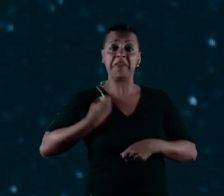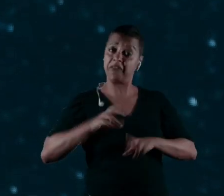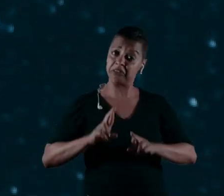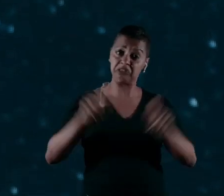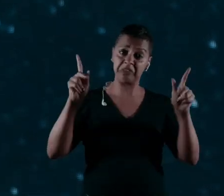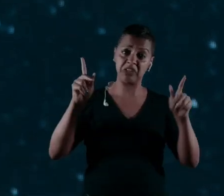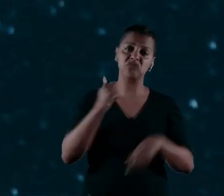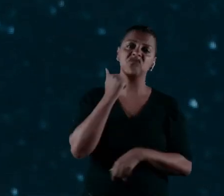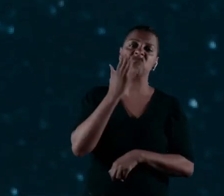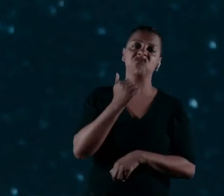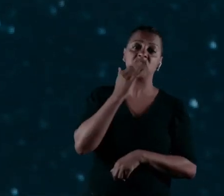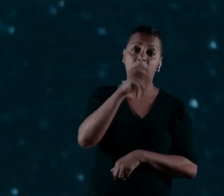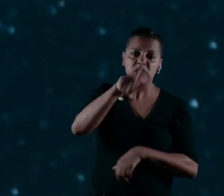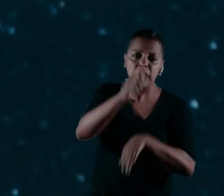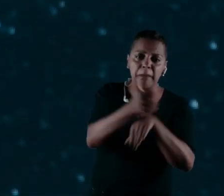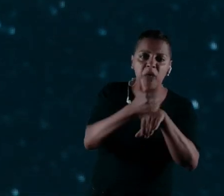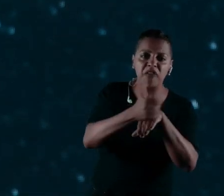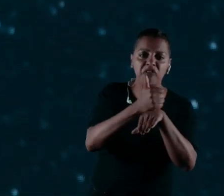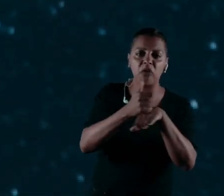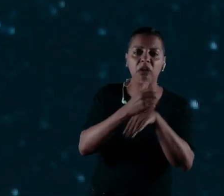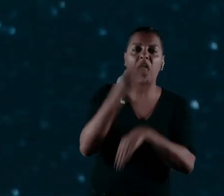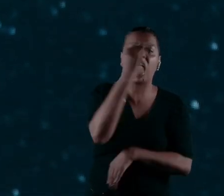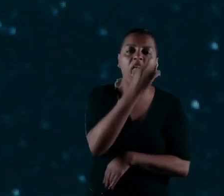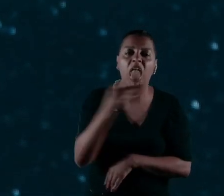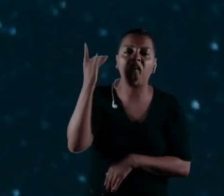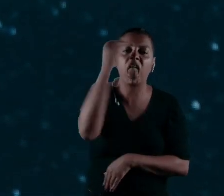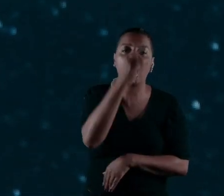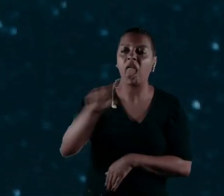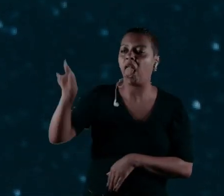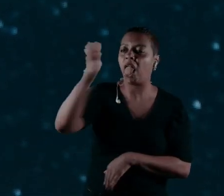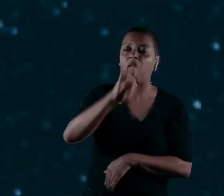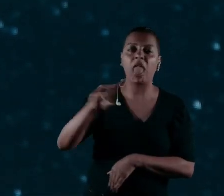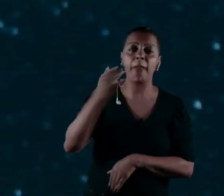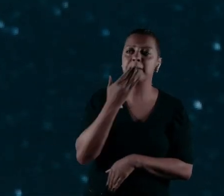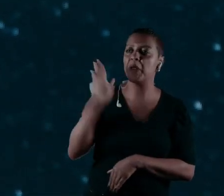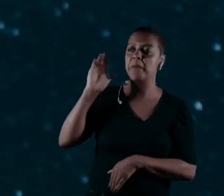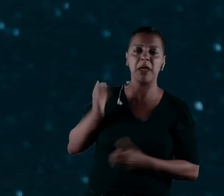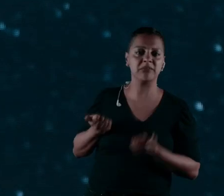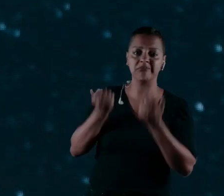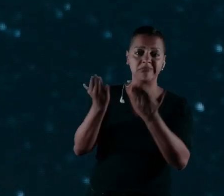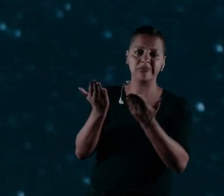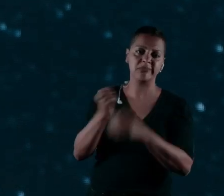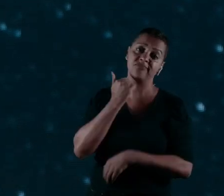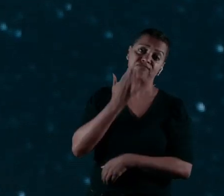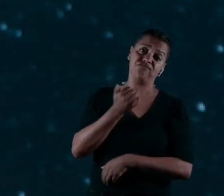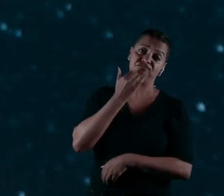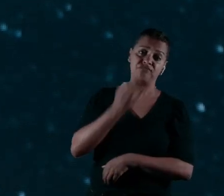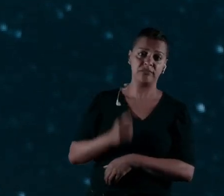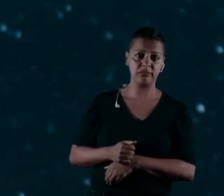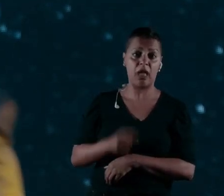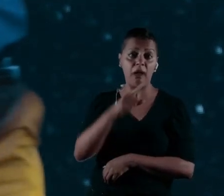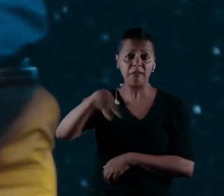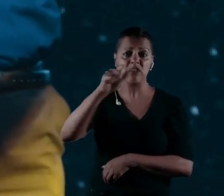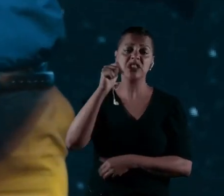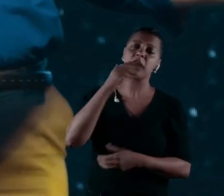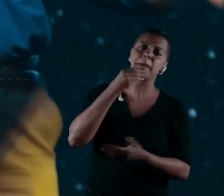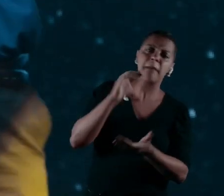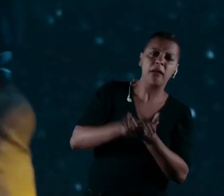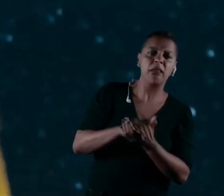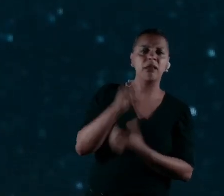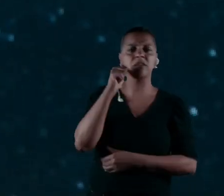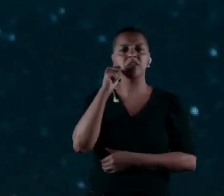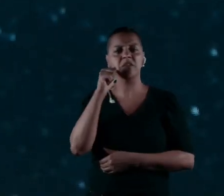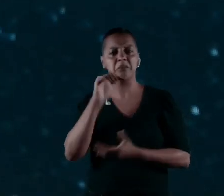que engana os seus clientes, que não entrega o que promete. Não há sentido ser um marido, uma esposa, um filho,